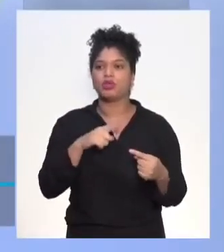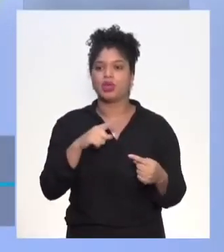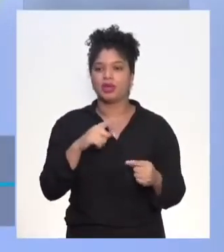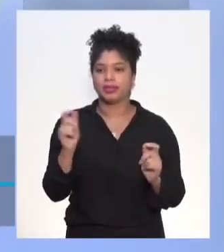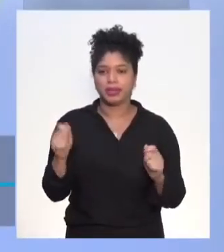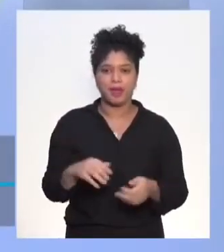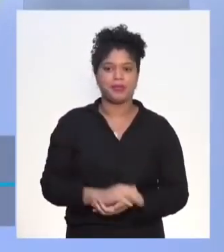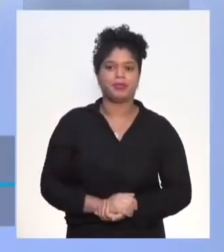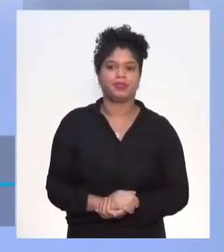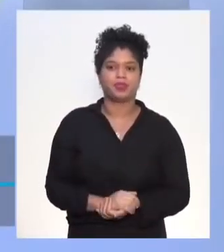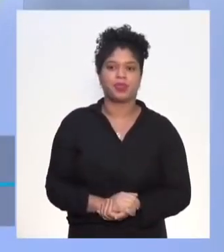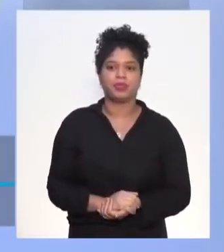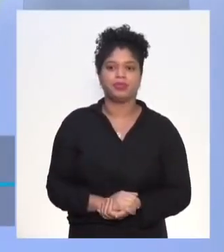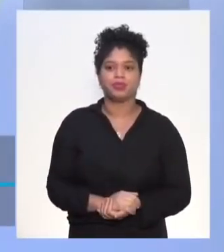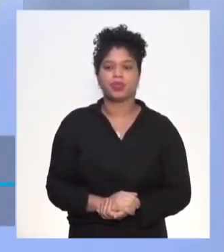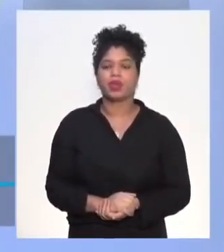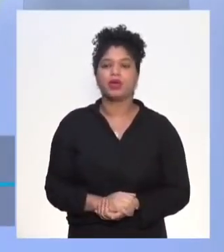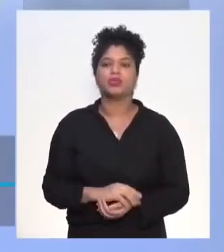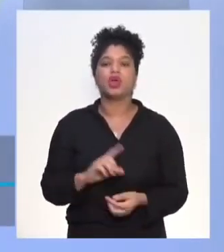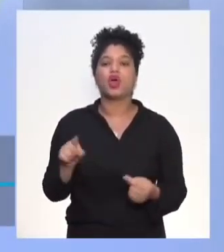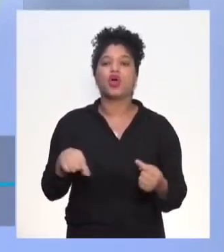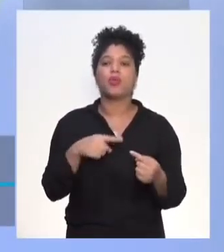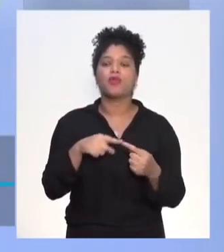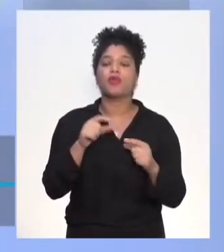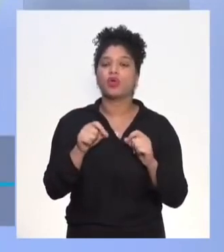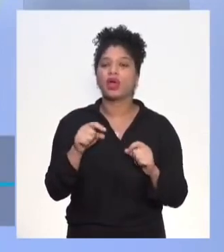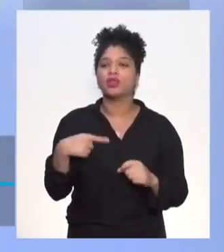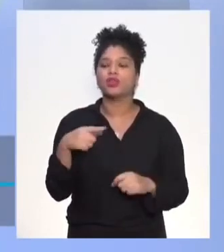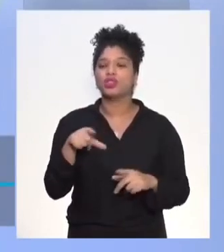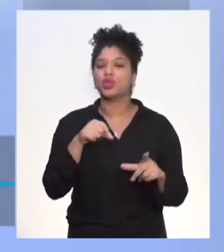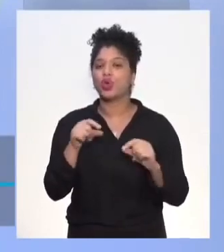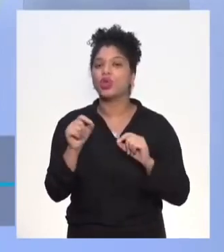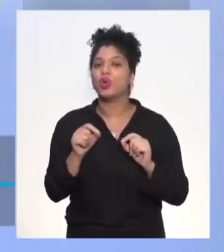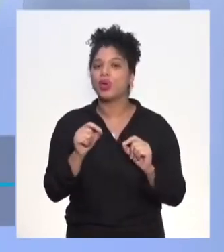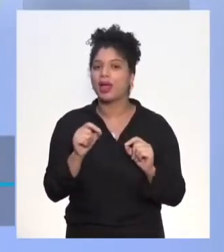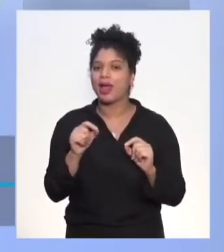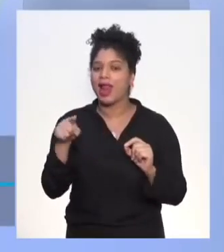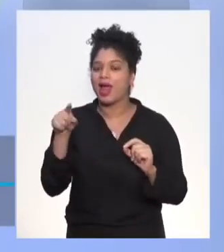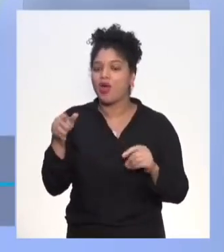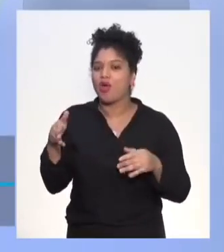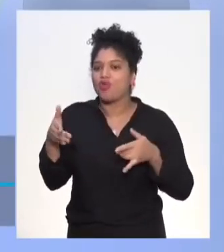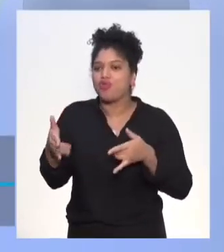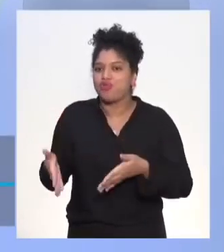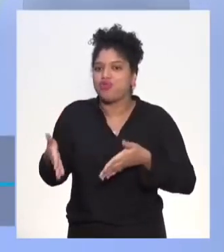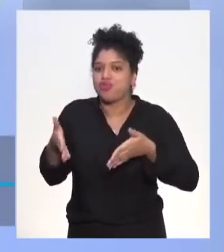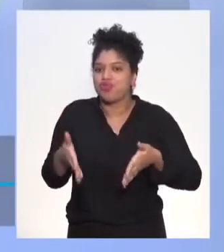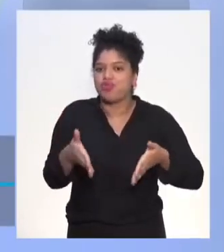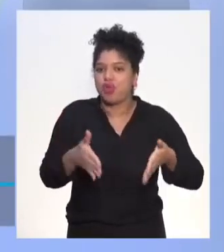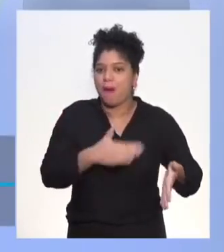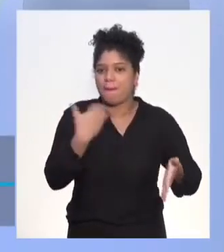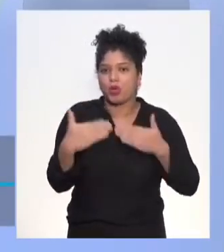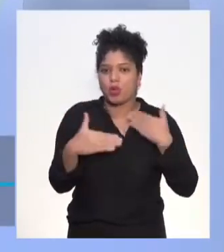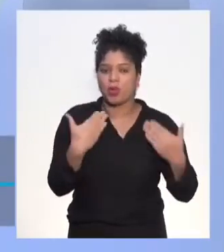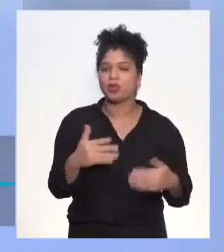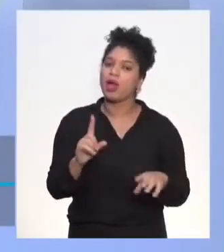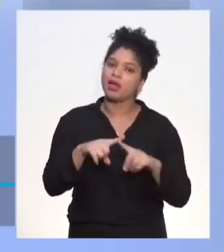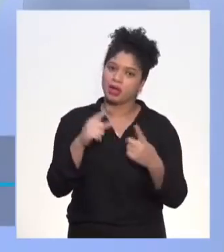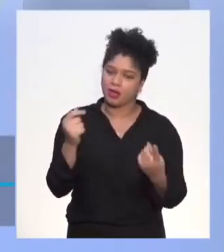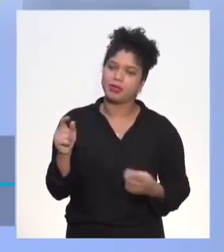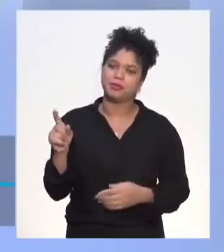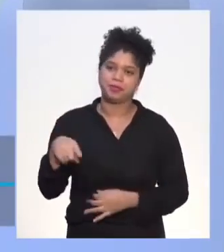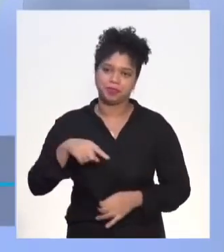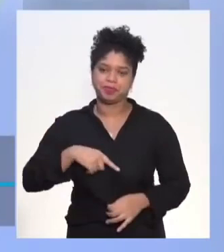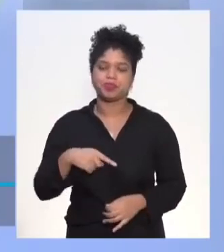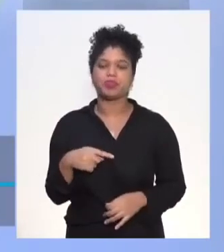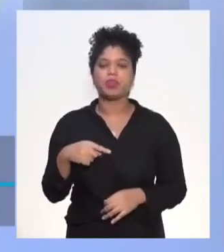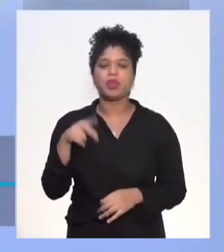medo. É muito mais óbvio que você escolha um cemitério do que uma praia, embora nada impeça você de construir uma história que